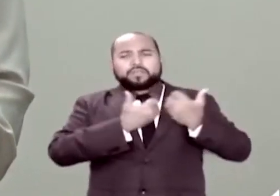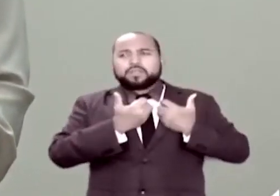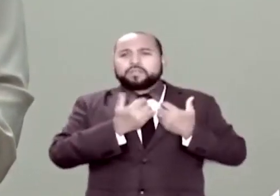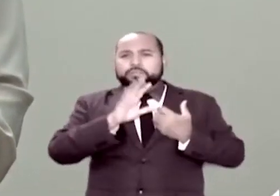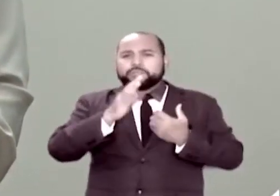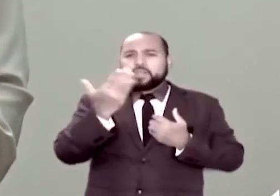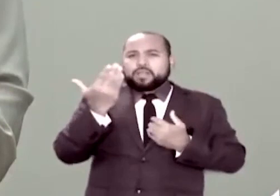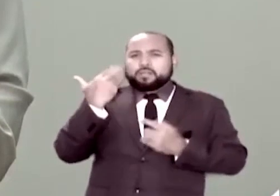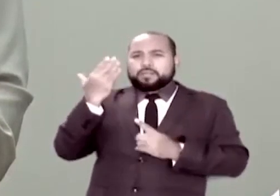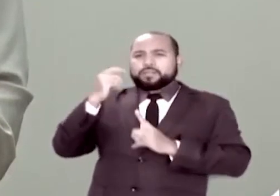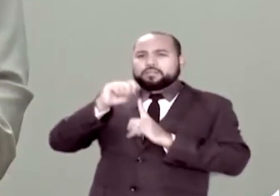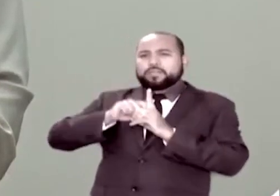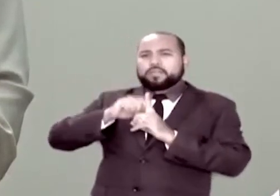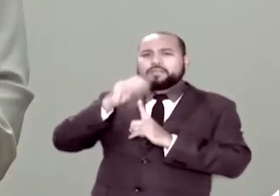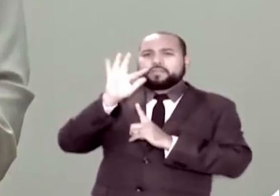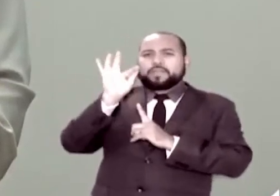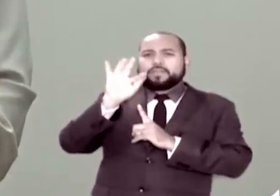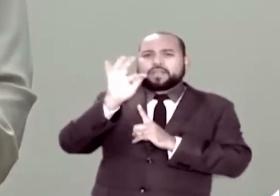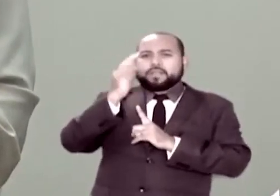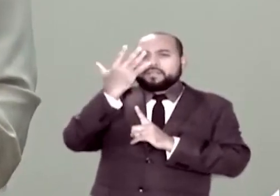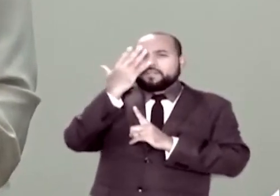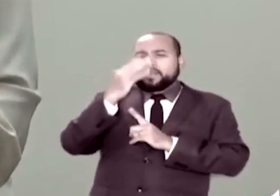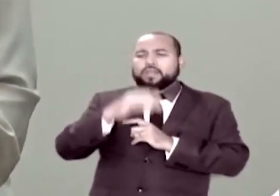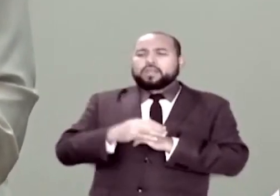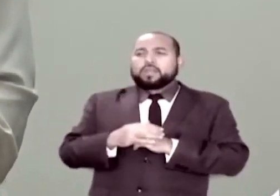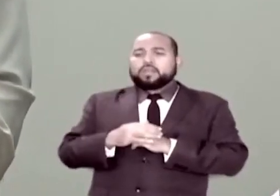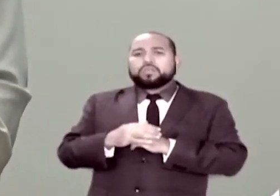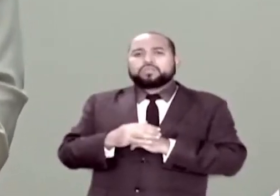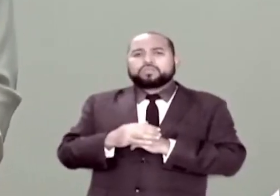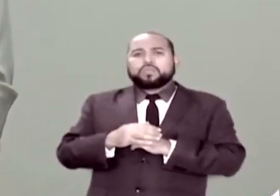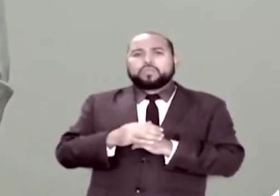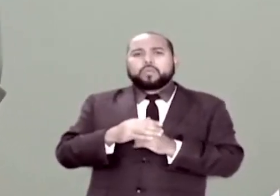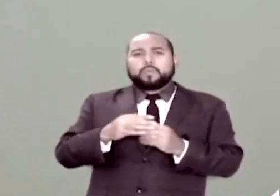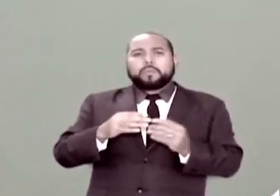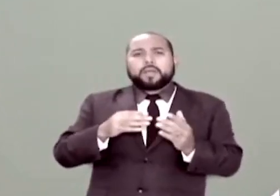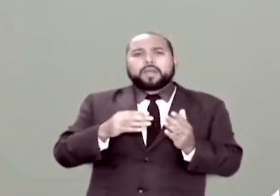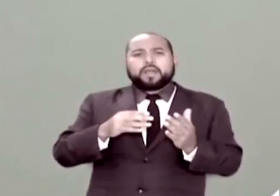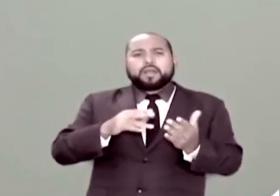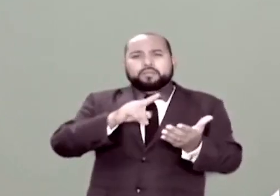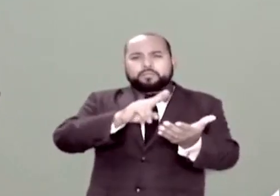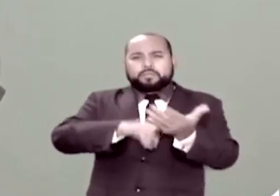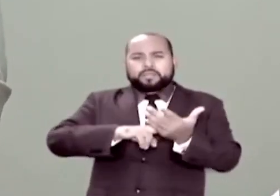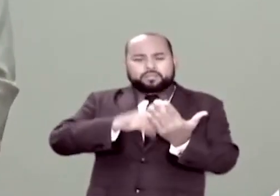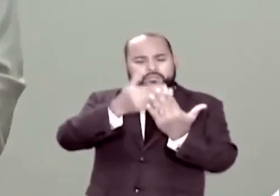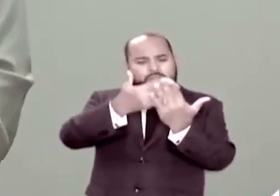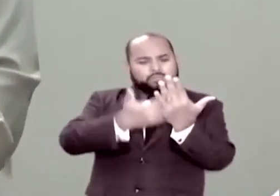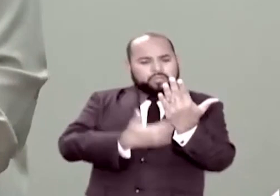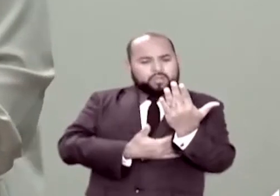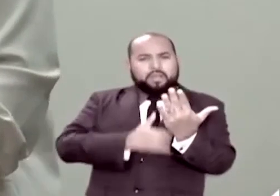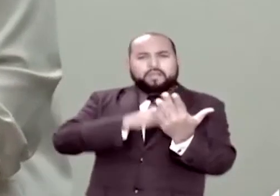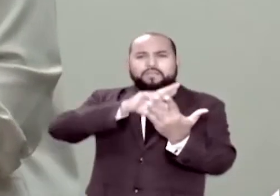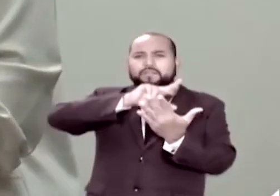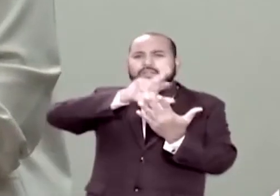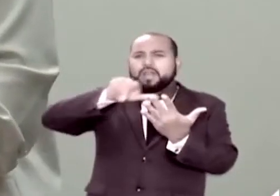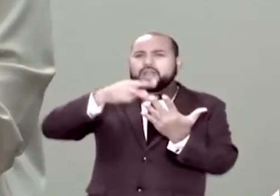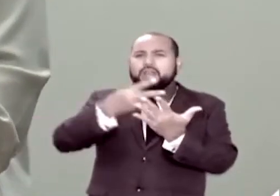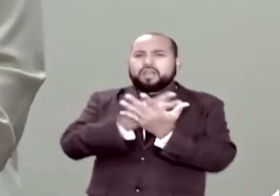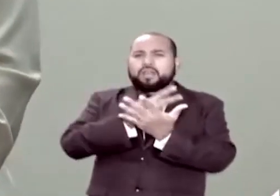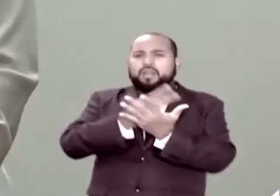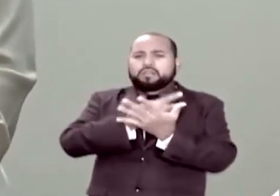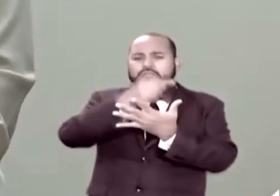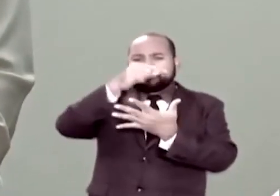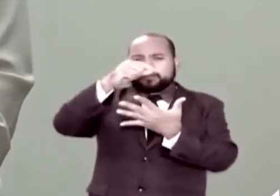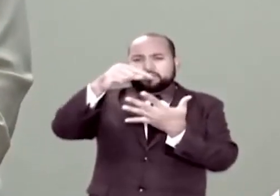fevereiro nós recebemos eh um dossier uma petição com diversos apontamentos colocados e